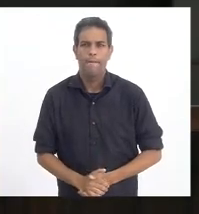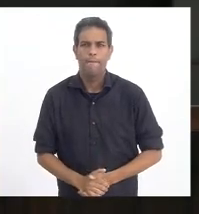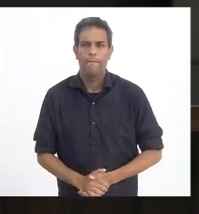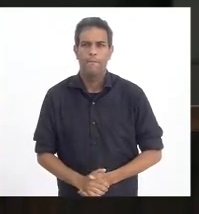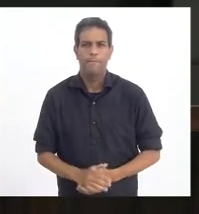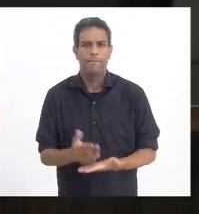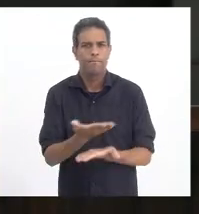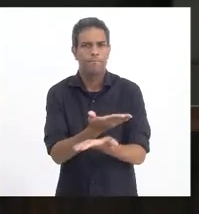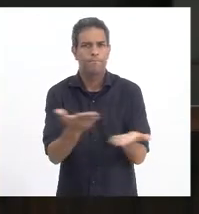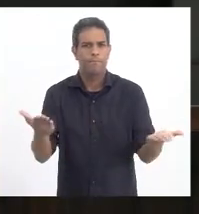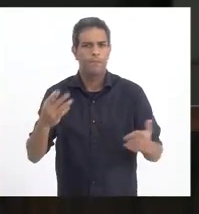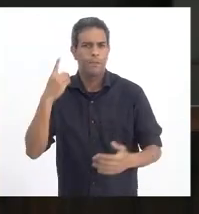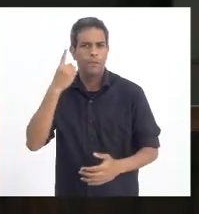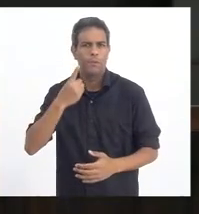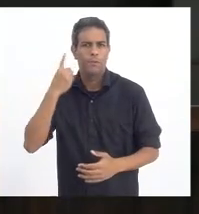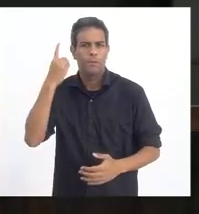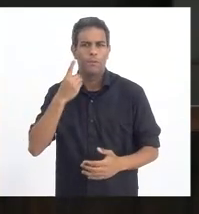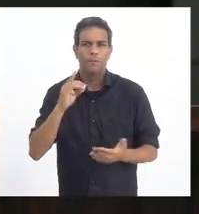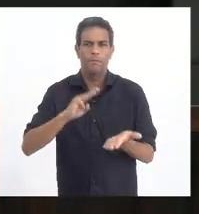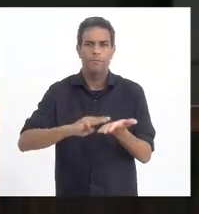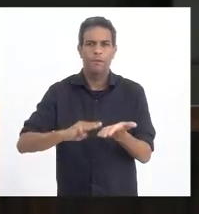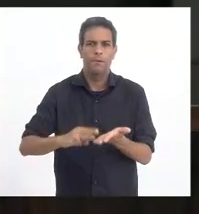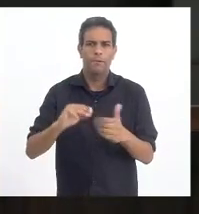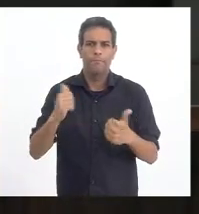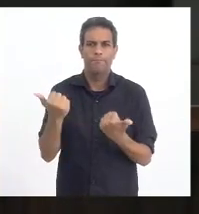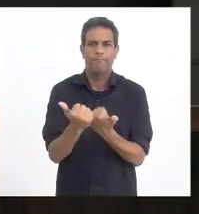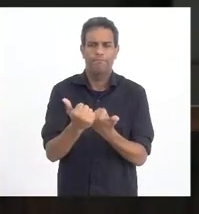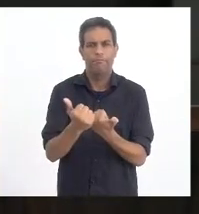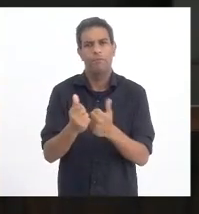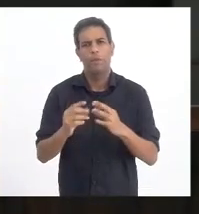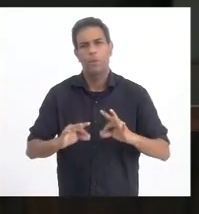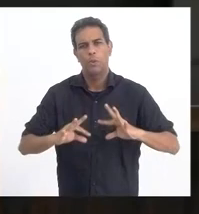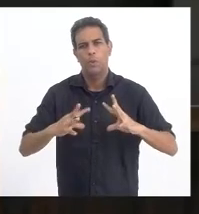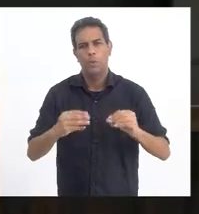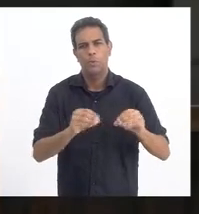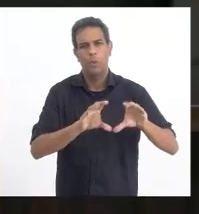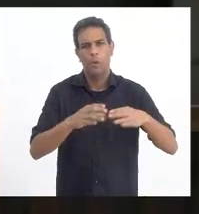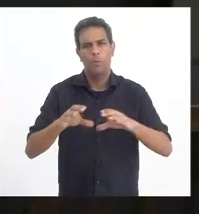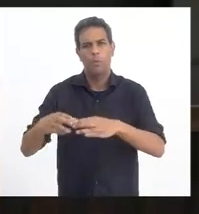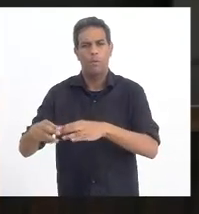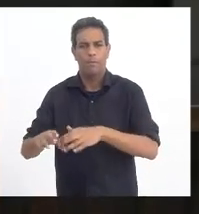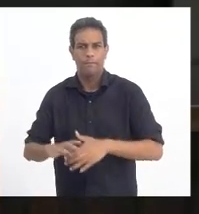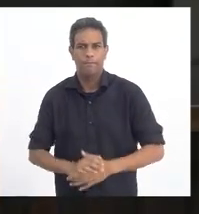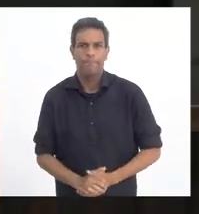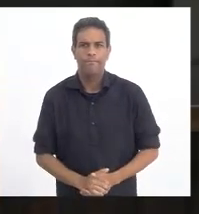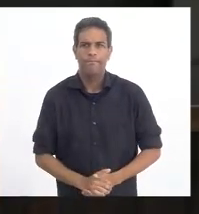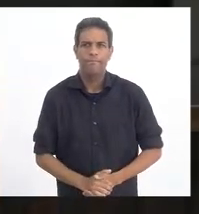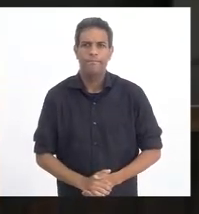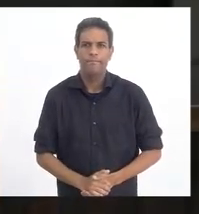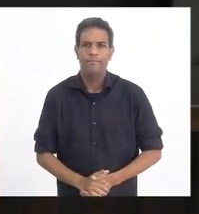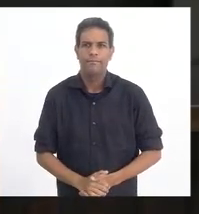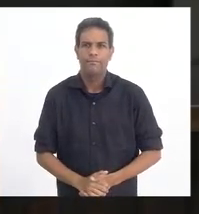senhores deputados membros efetivos e suplentes de todas as comissões aqui citadas